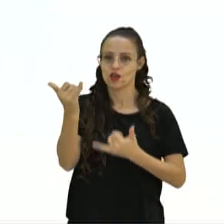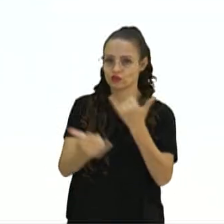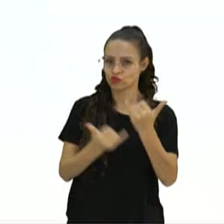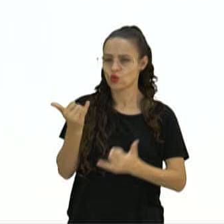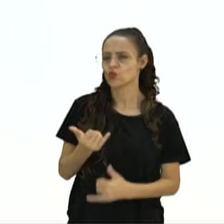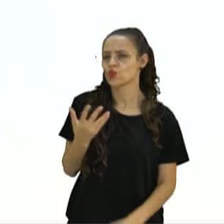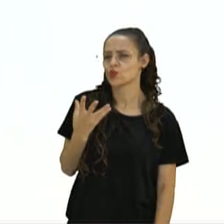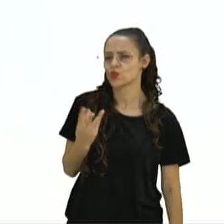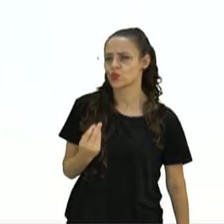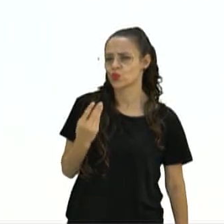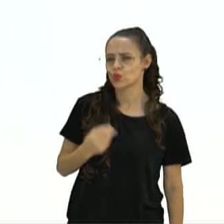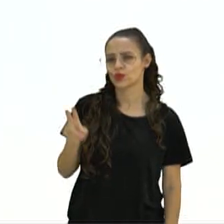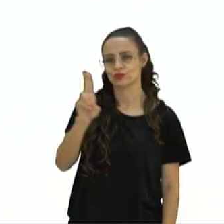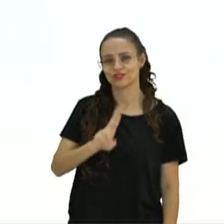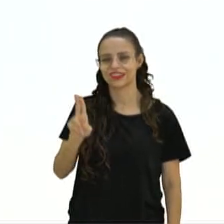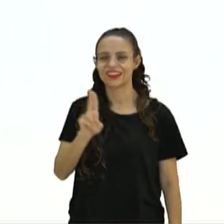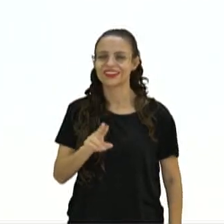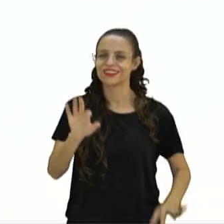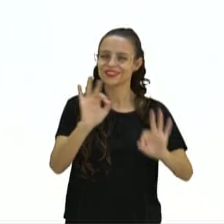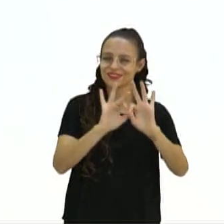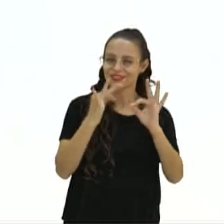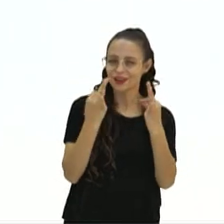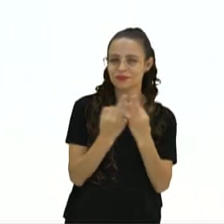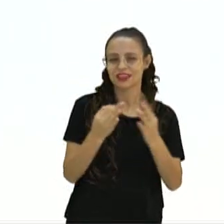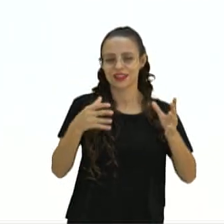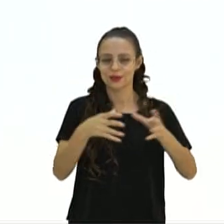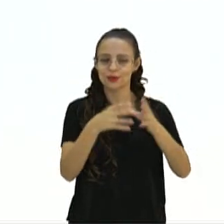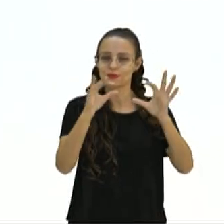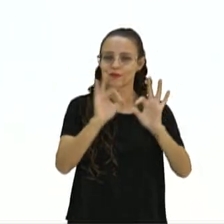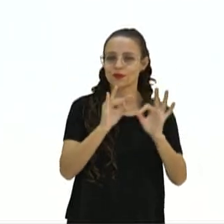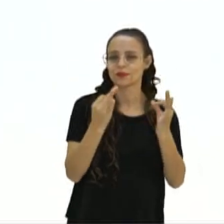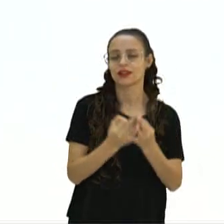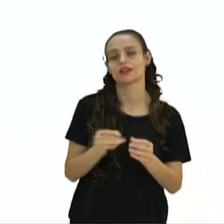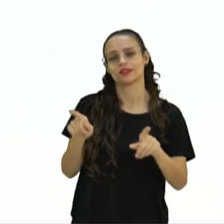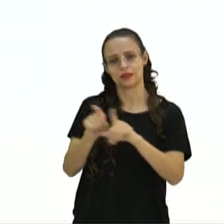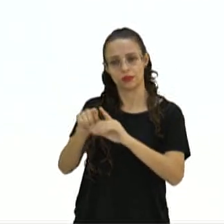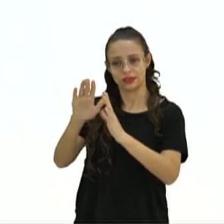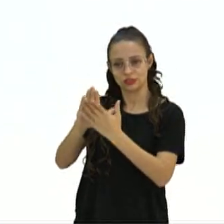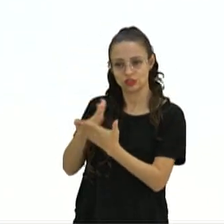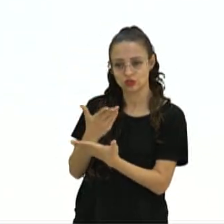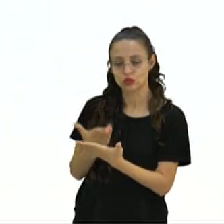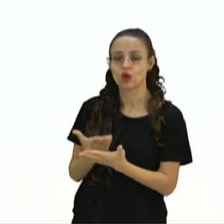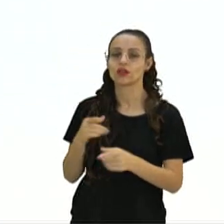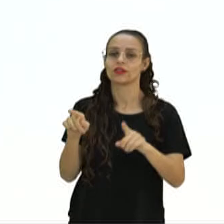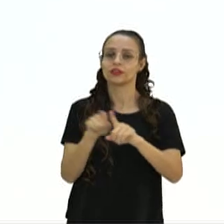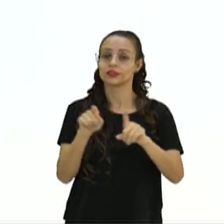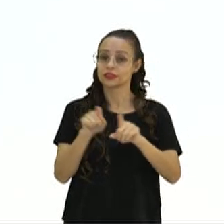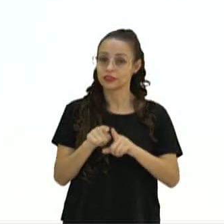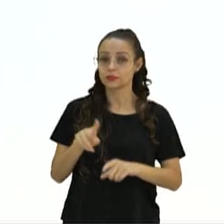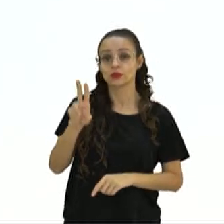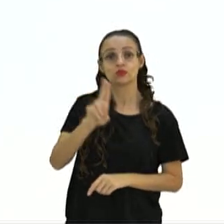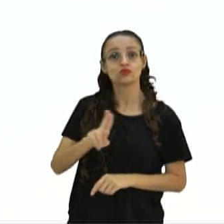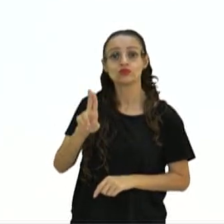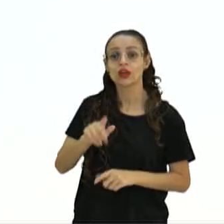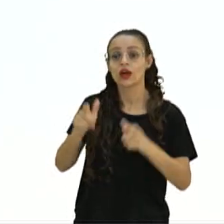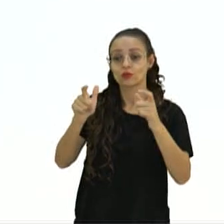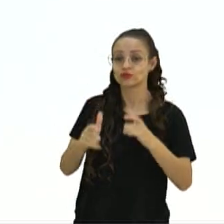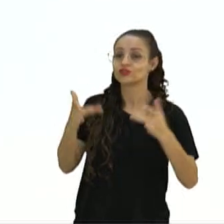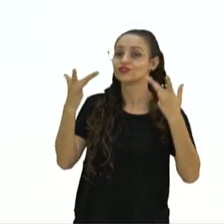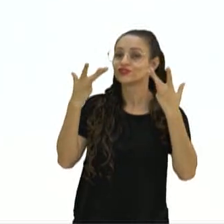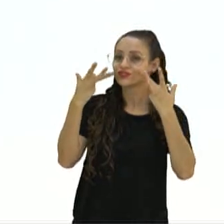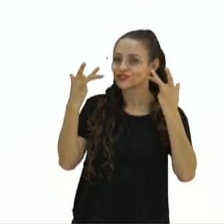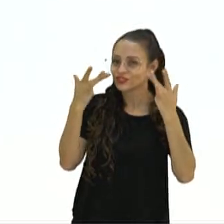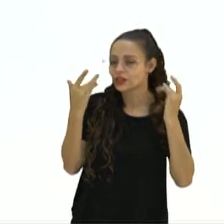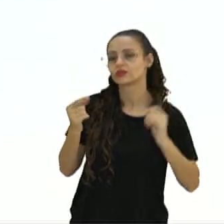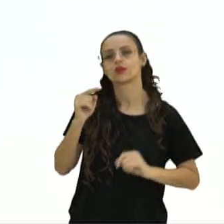utilizado, né? Utilizado em famílias, utilizado em grupos familiares, utilizado na escola, utilizado também na situação teatral, né?